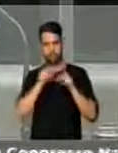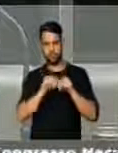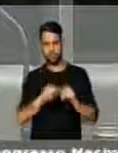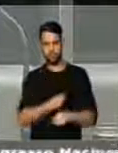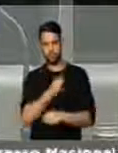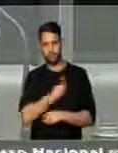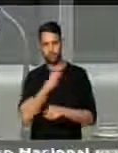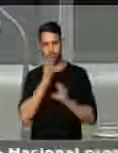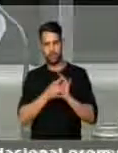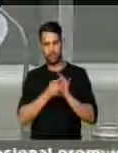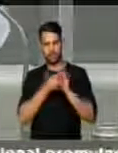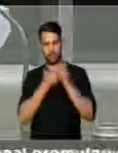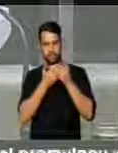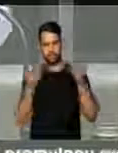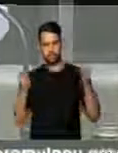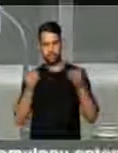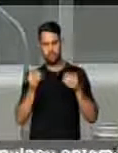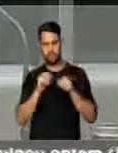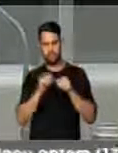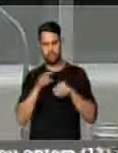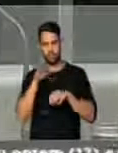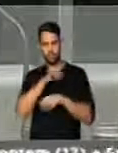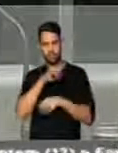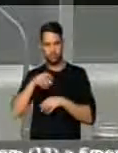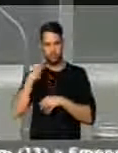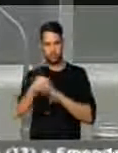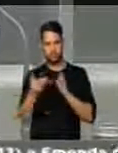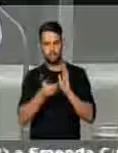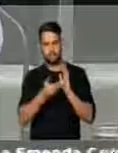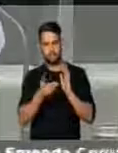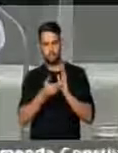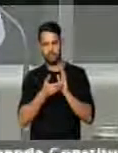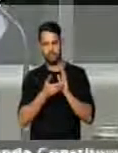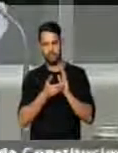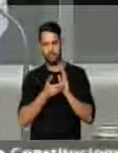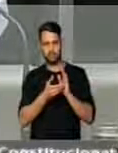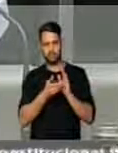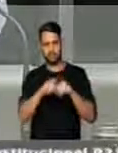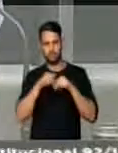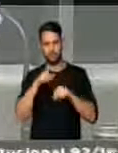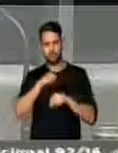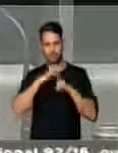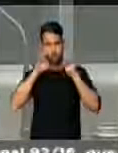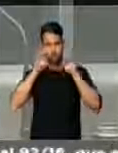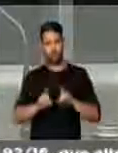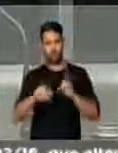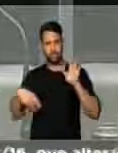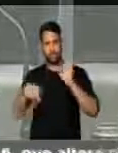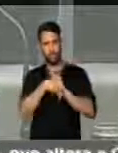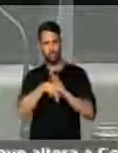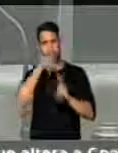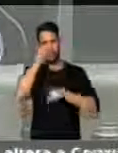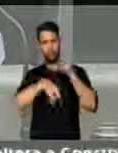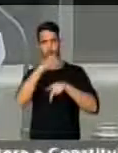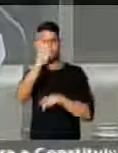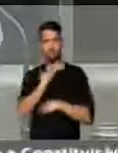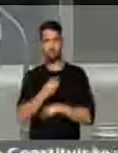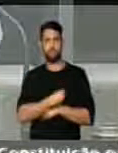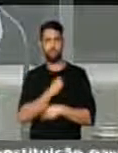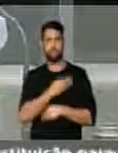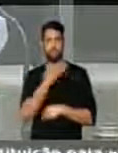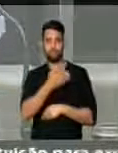ocupará livremente os espaços nesta casa, que por direito lhe pertence.